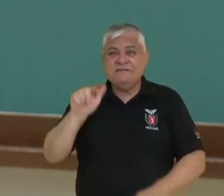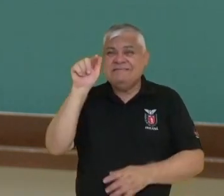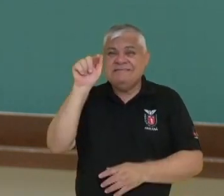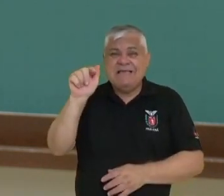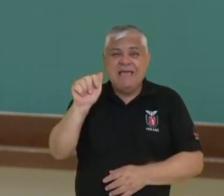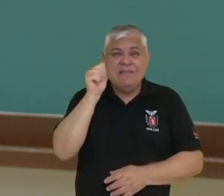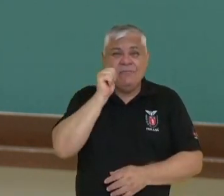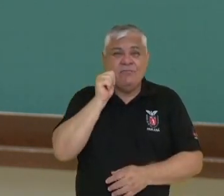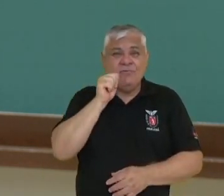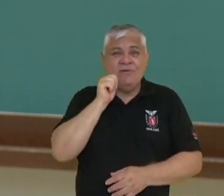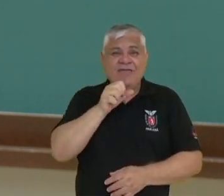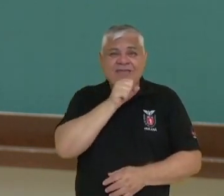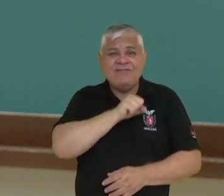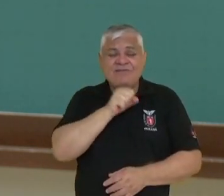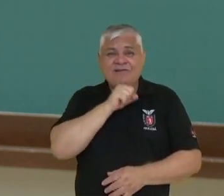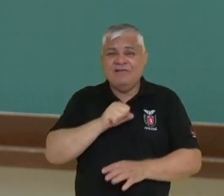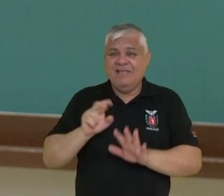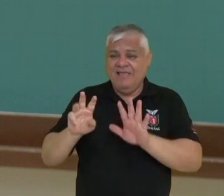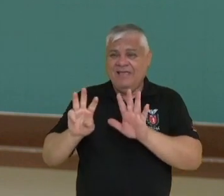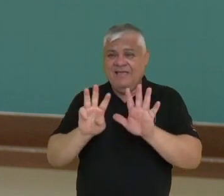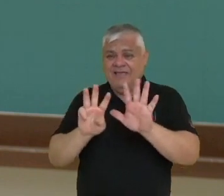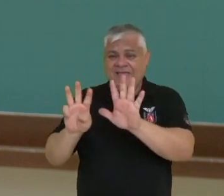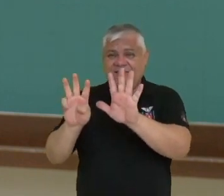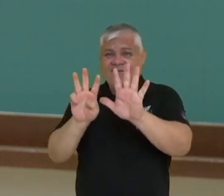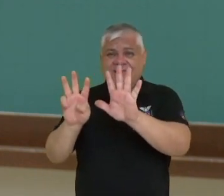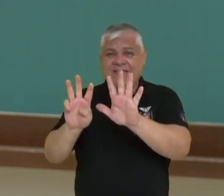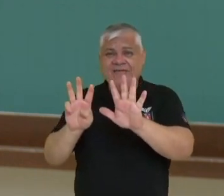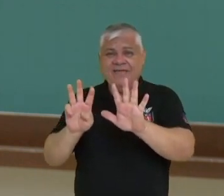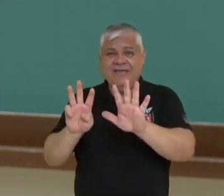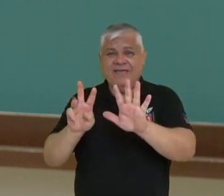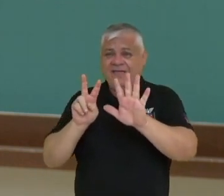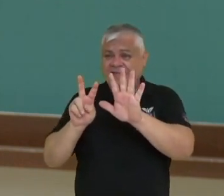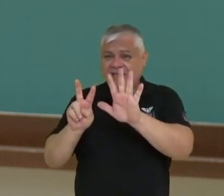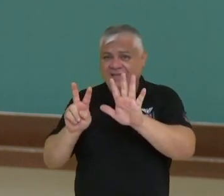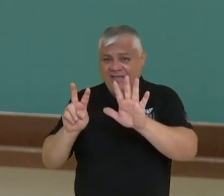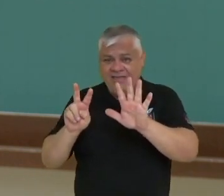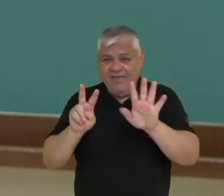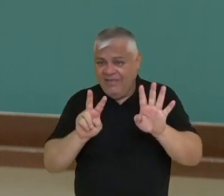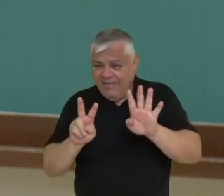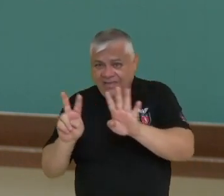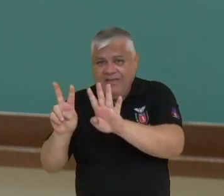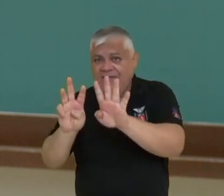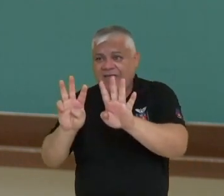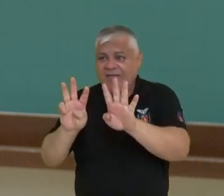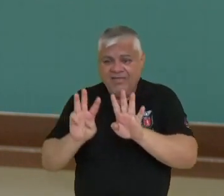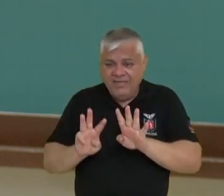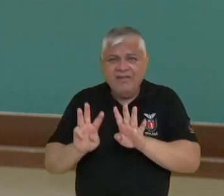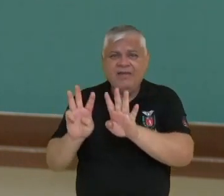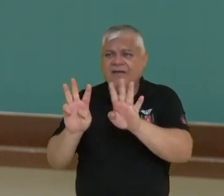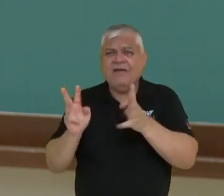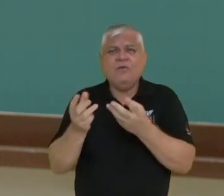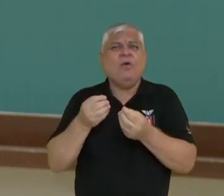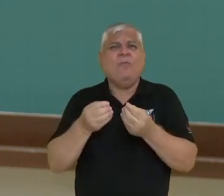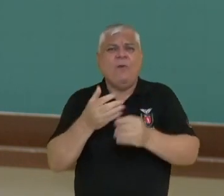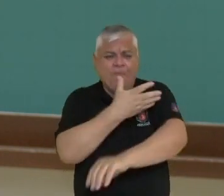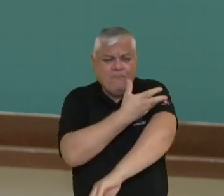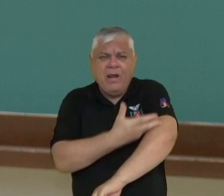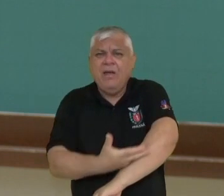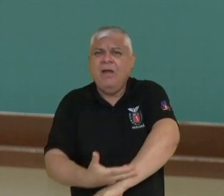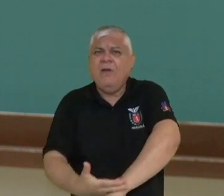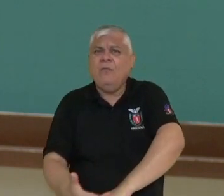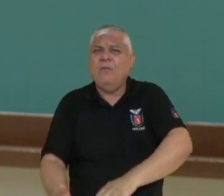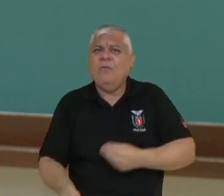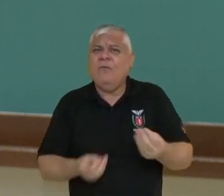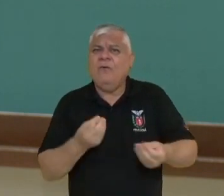vestidas de branco, né, que pareciam rezar. Você percebeu isso? Notou? Então vejam como muitas